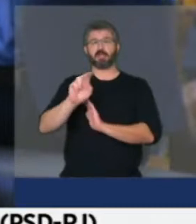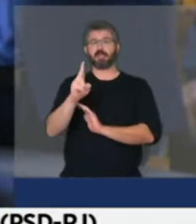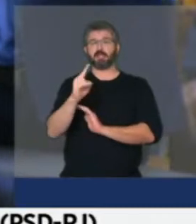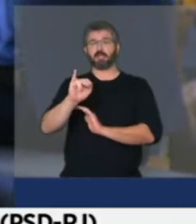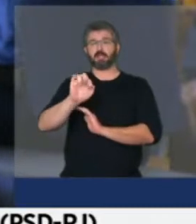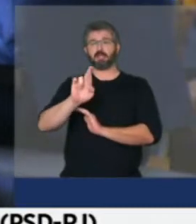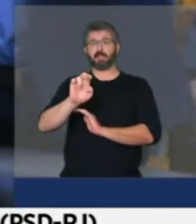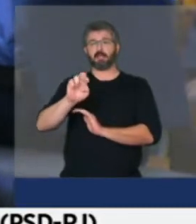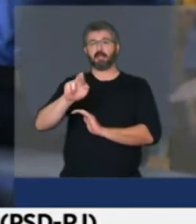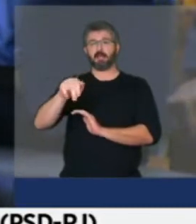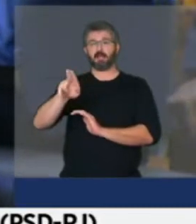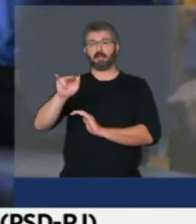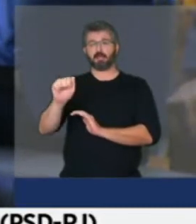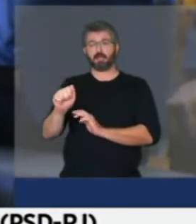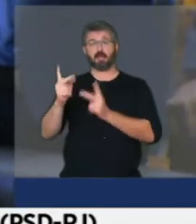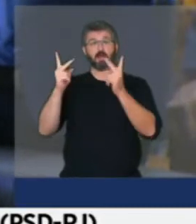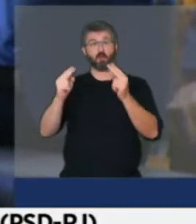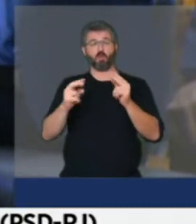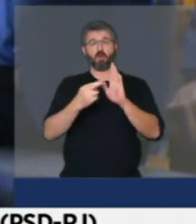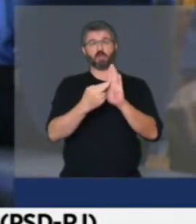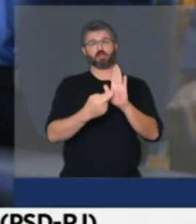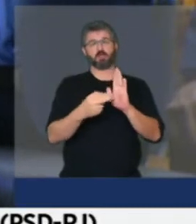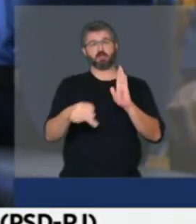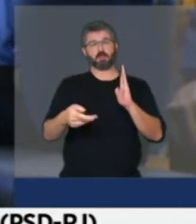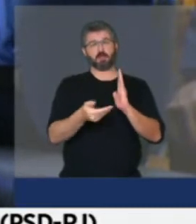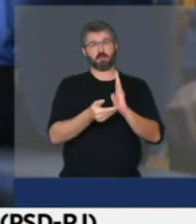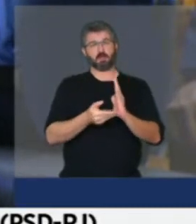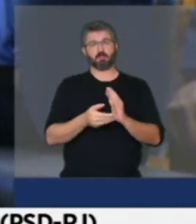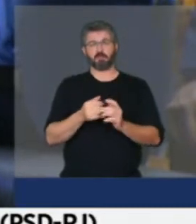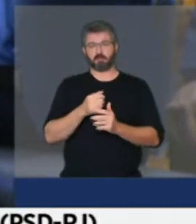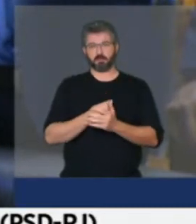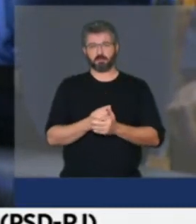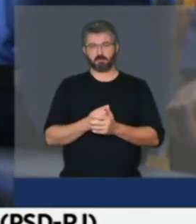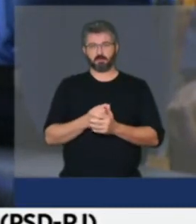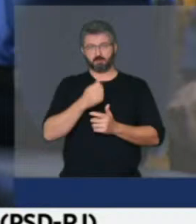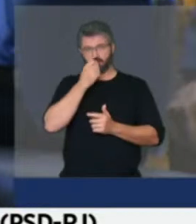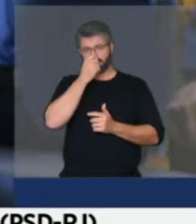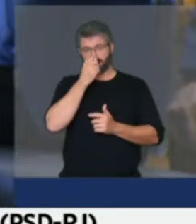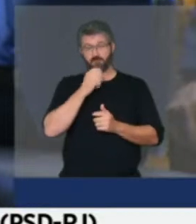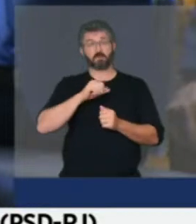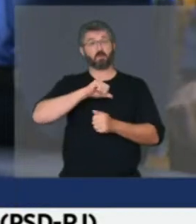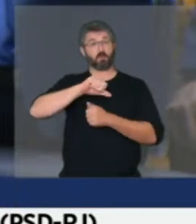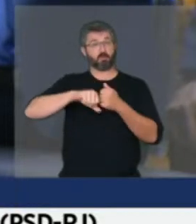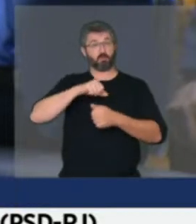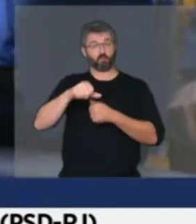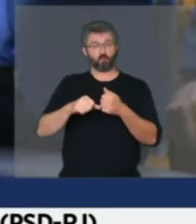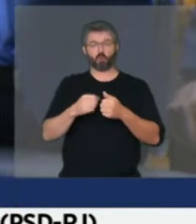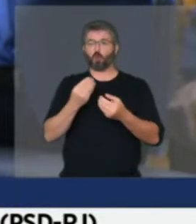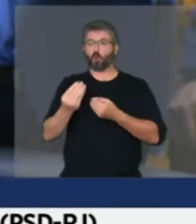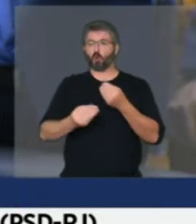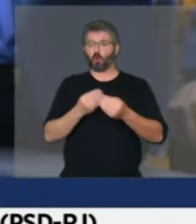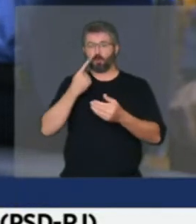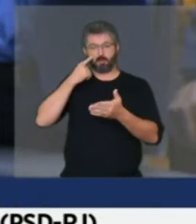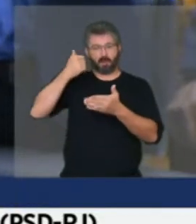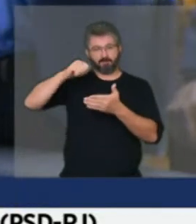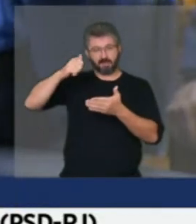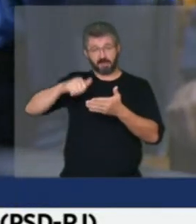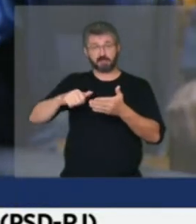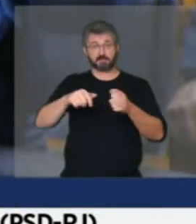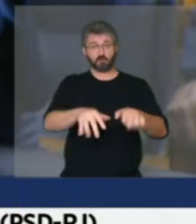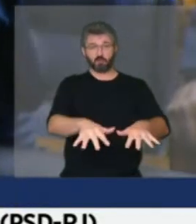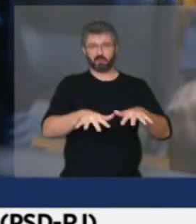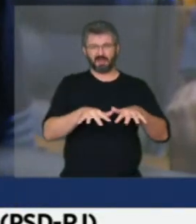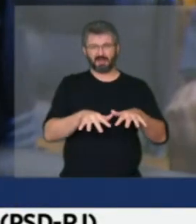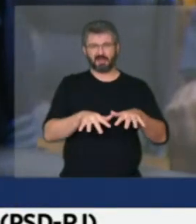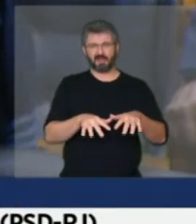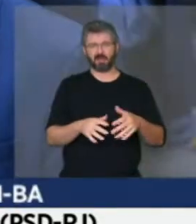equivalente ao próprio regimento. Com efeito, a alteração dos procedimentos de análise em plenário,